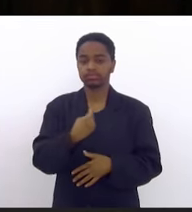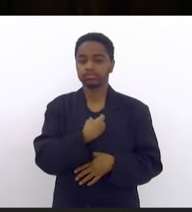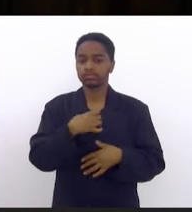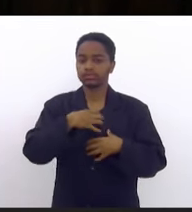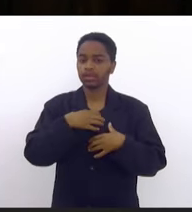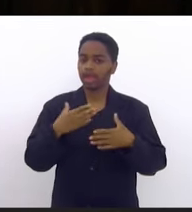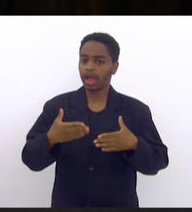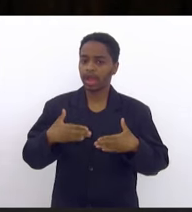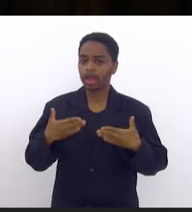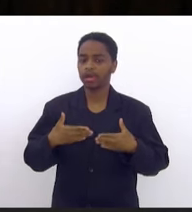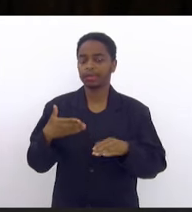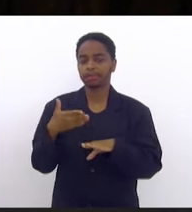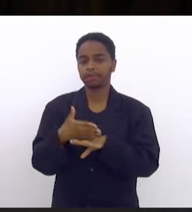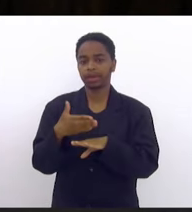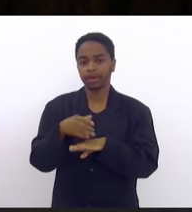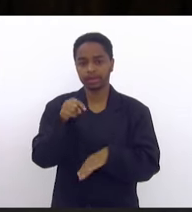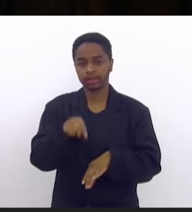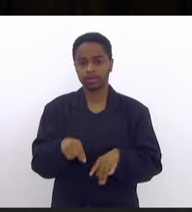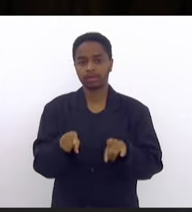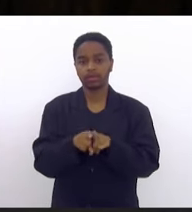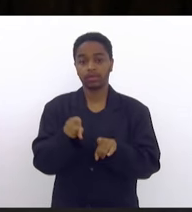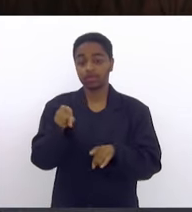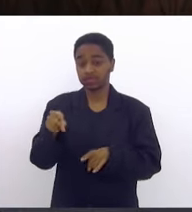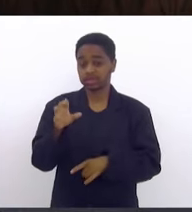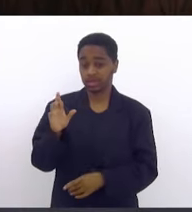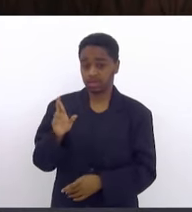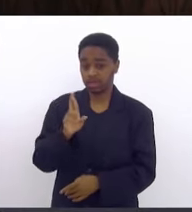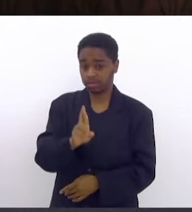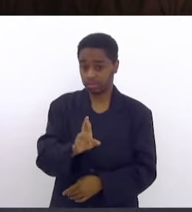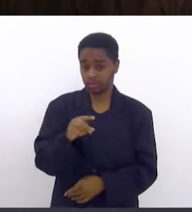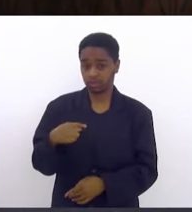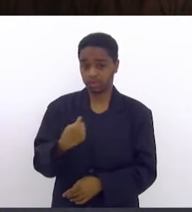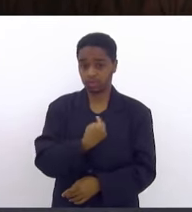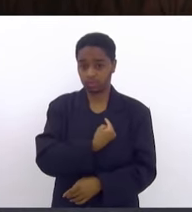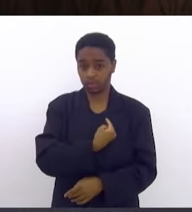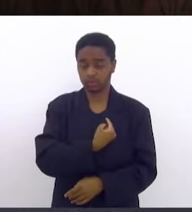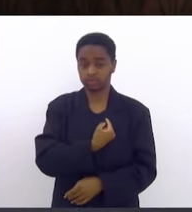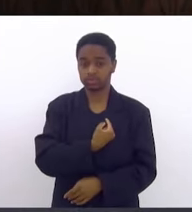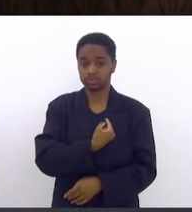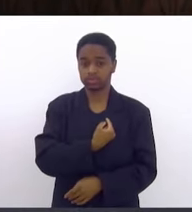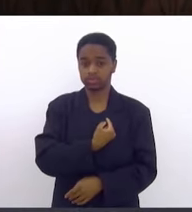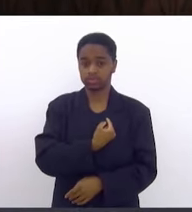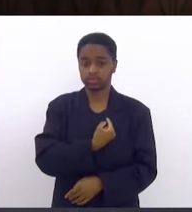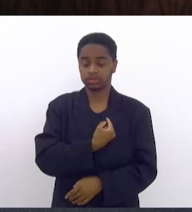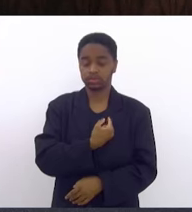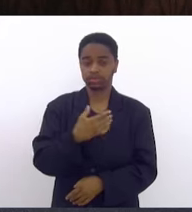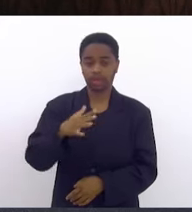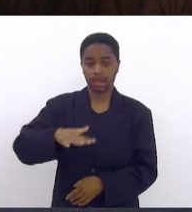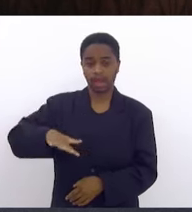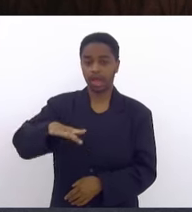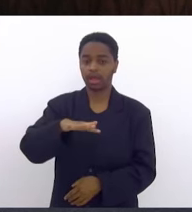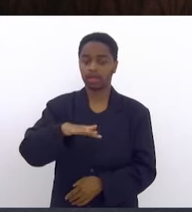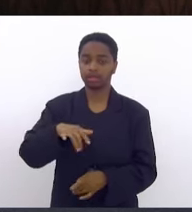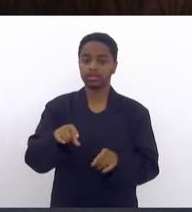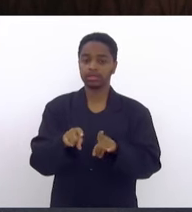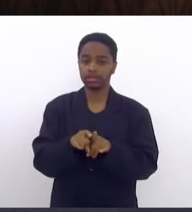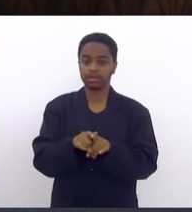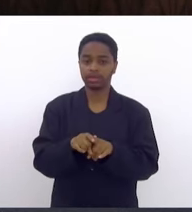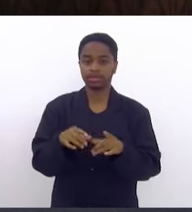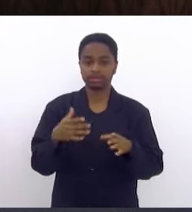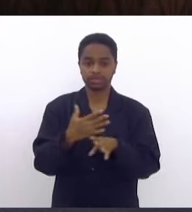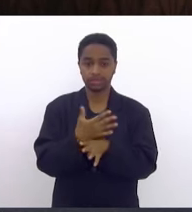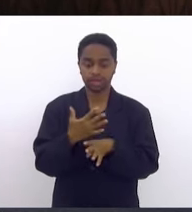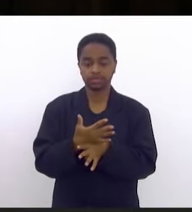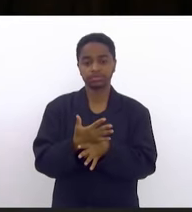nós estarmos aqui e ter o senhor como representante da nossa querida Costa Verde, por que não dizer da nossa Mangaratiba,